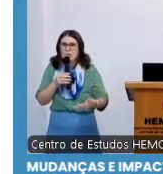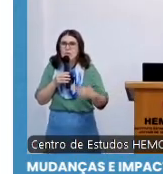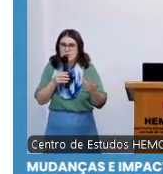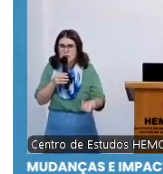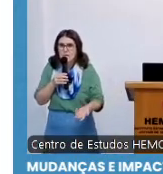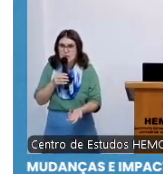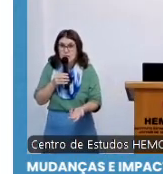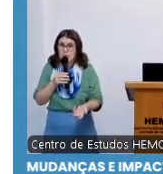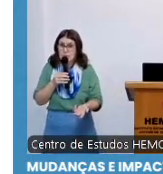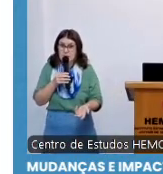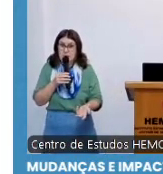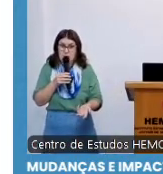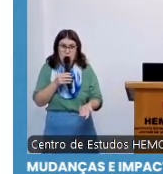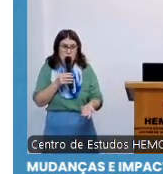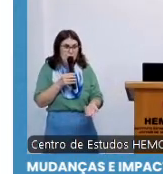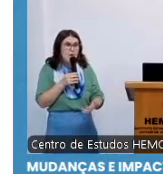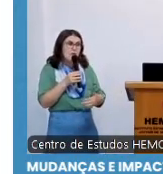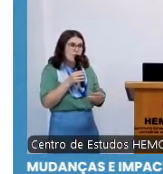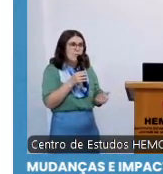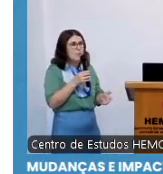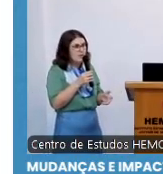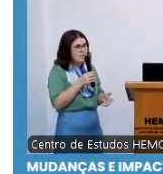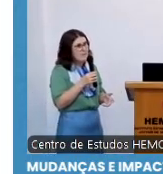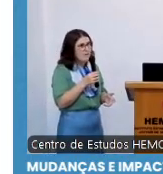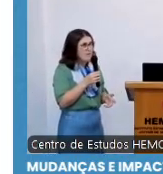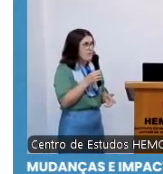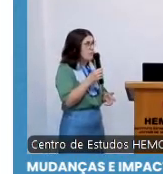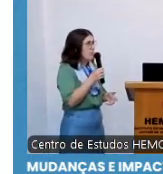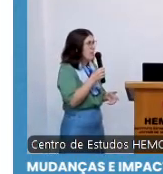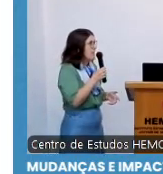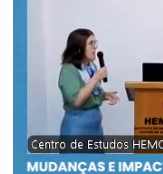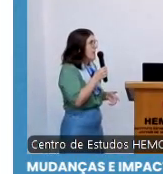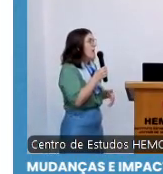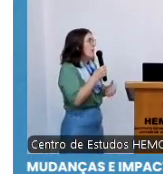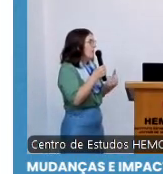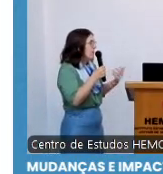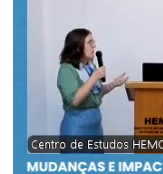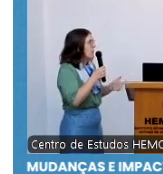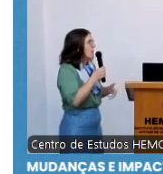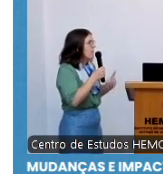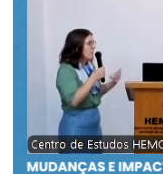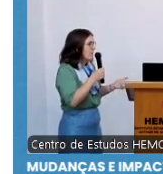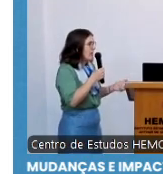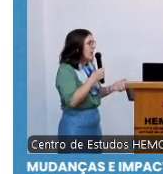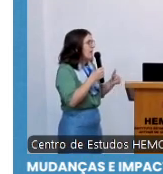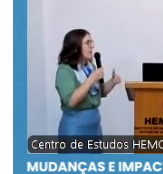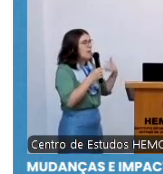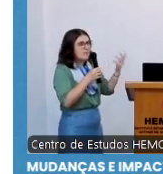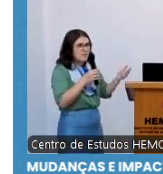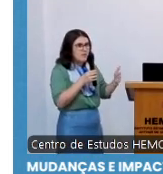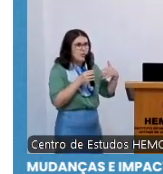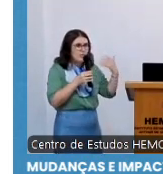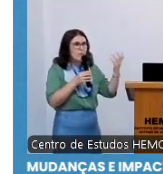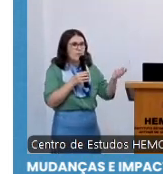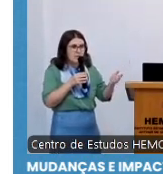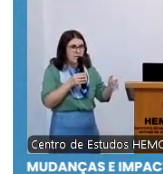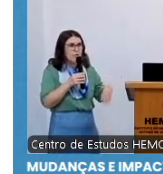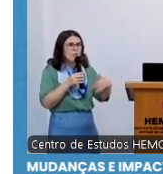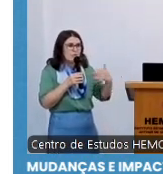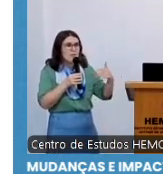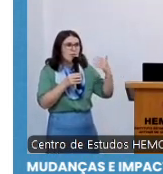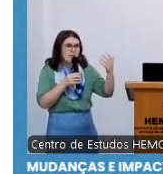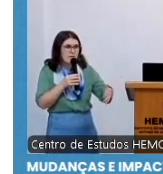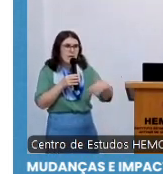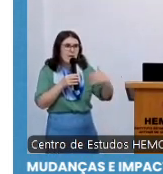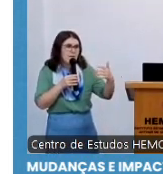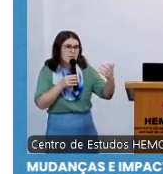mediante toda a justificativa do pesquisador, de fornecer essa dispensa. Para aquelas tentativas que o pesquisador